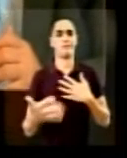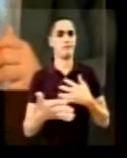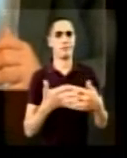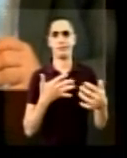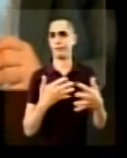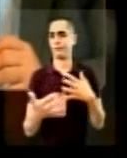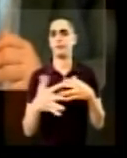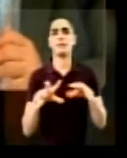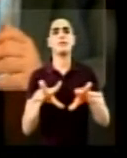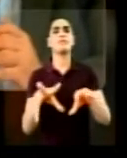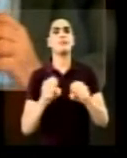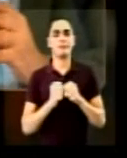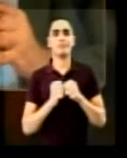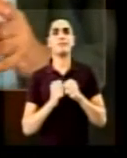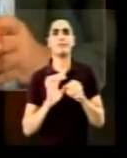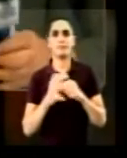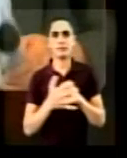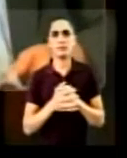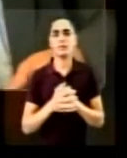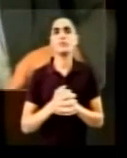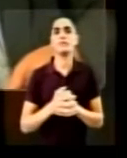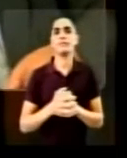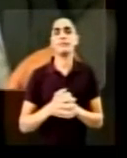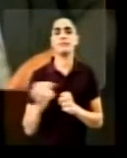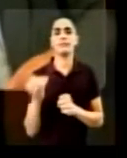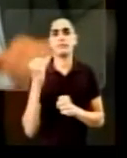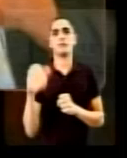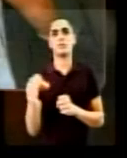isso. Dá licença um pouquinho.